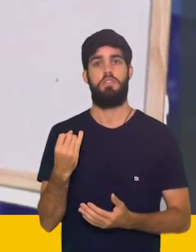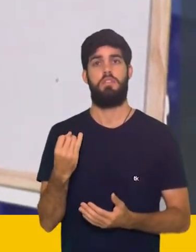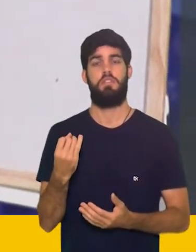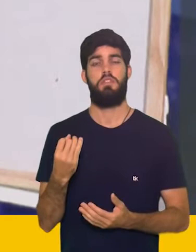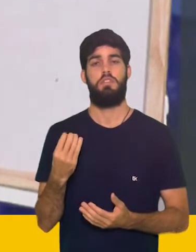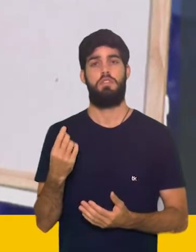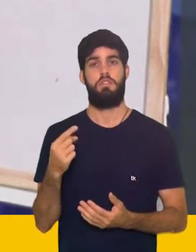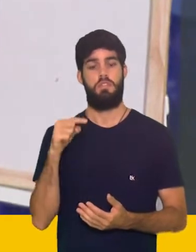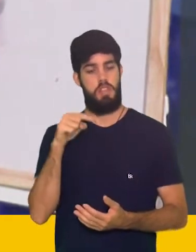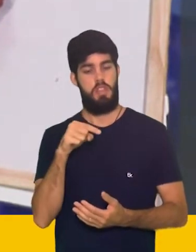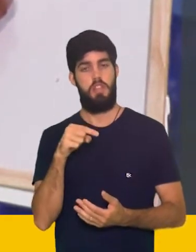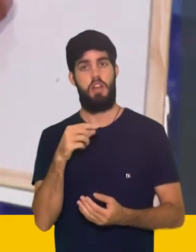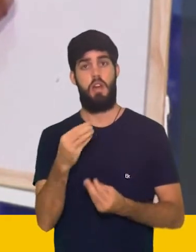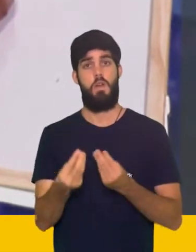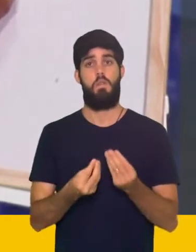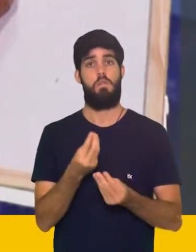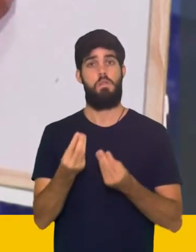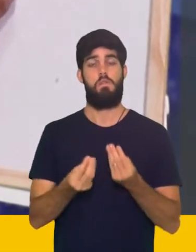como